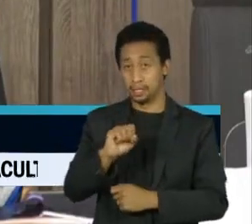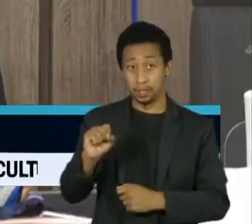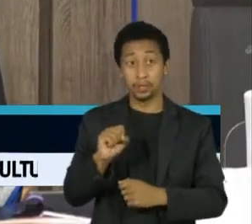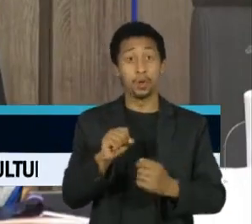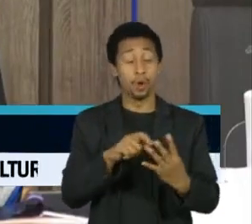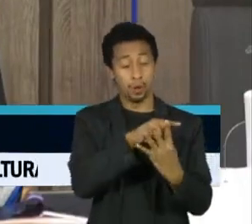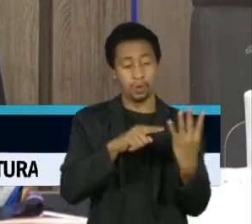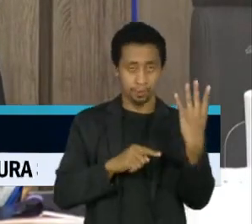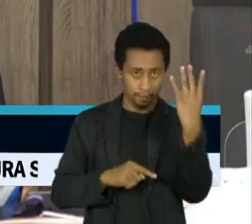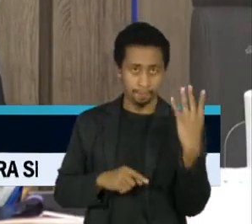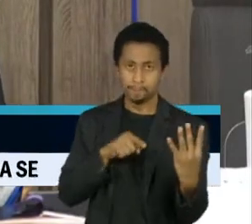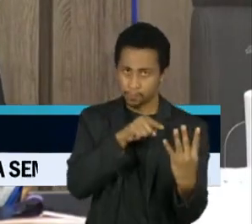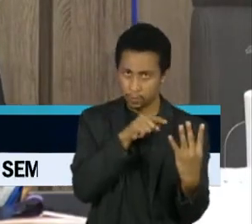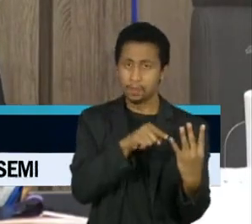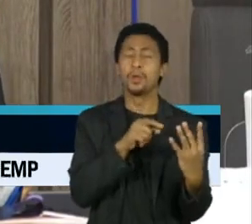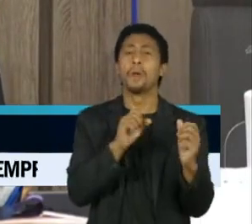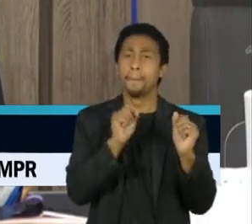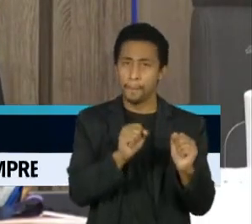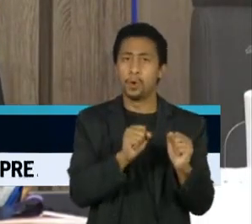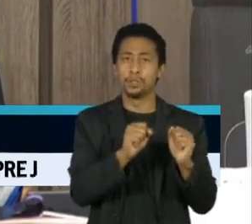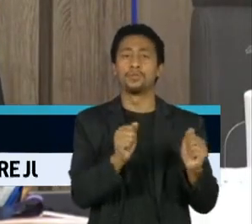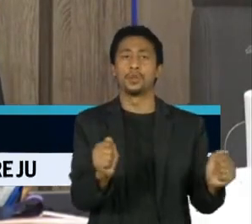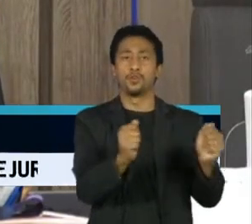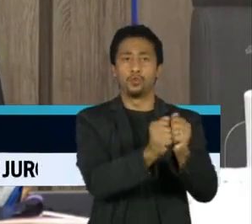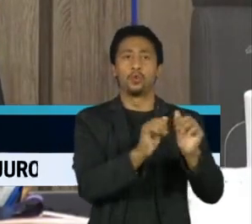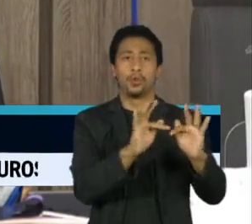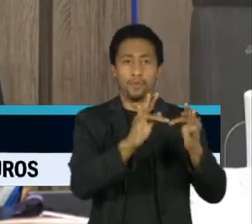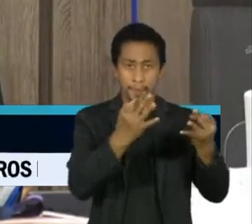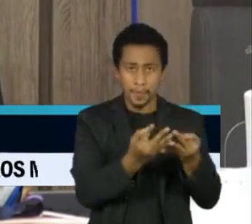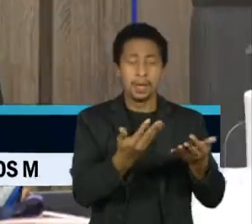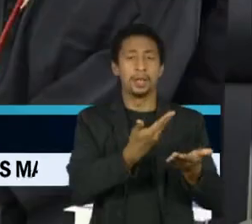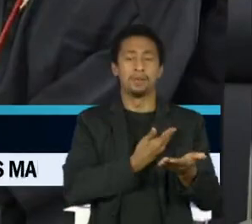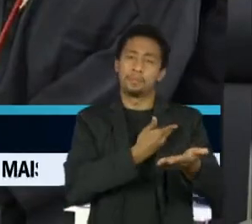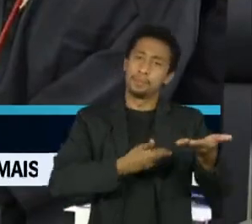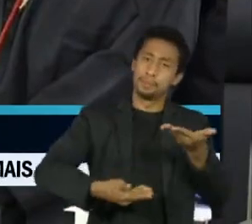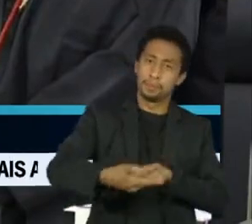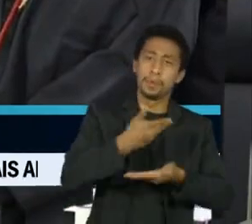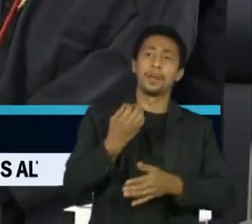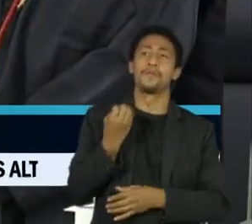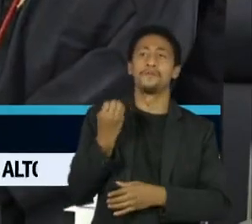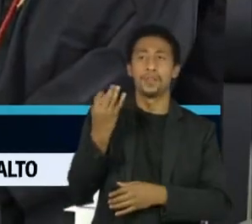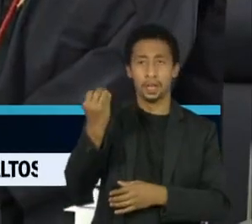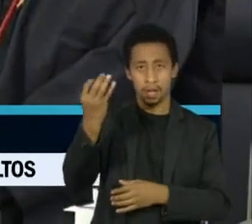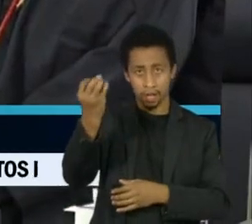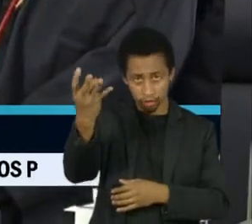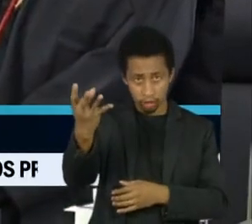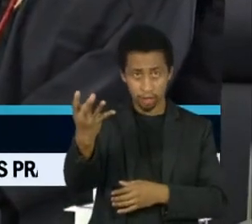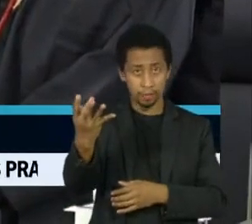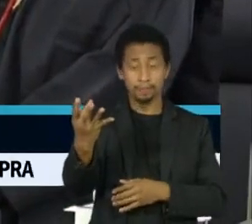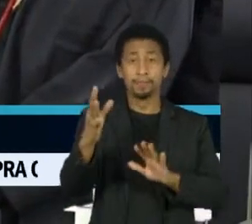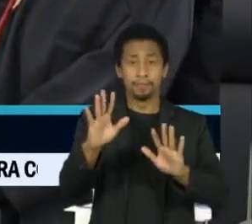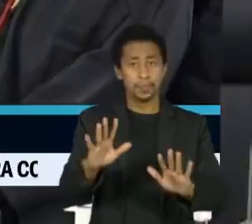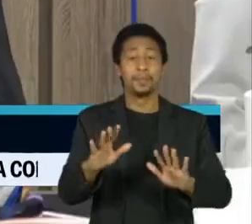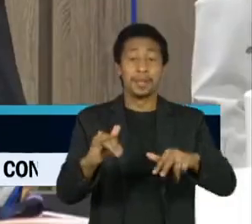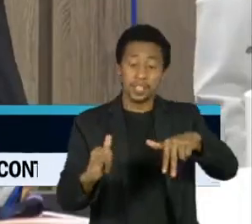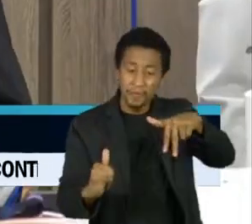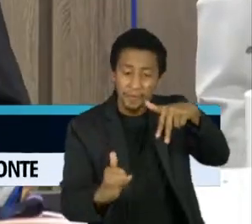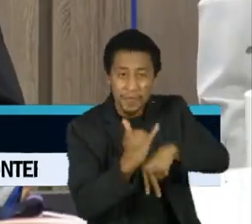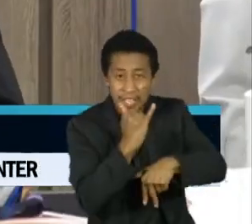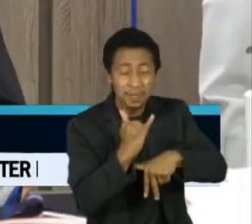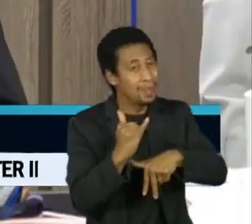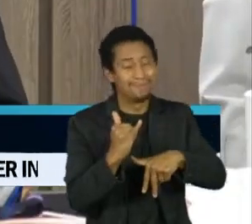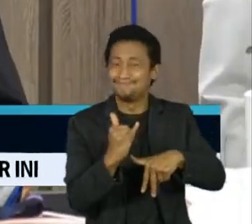ainda tempo para cultivar as suas famílias, desenvolver as suas amizades, viajar. Nada disso caberá às vítimas. Em